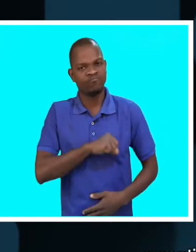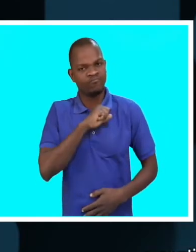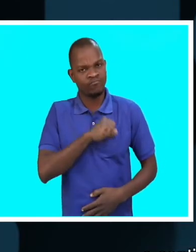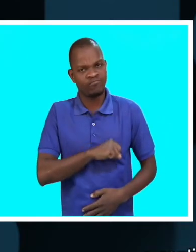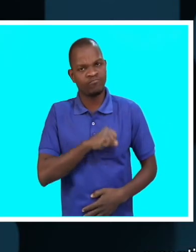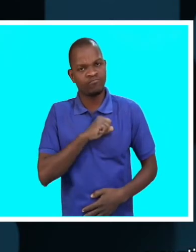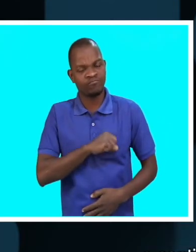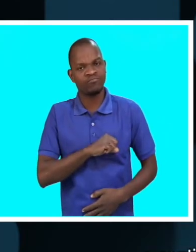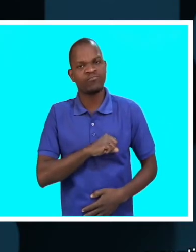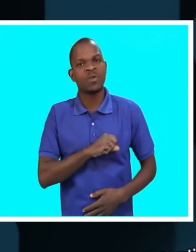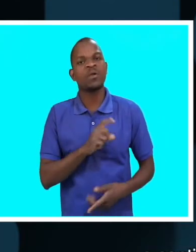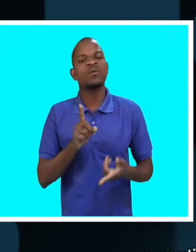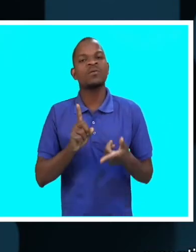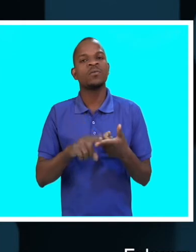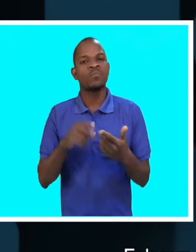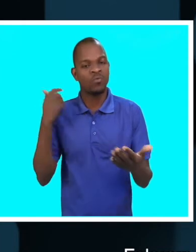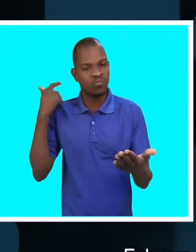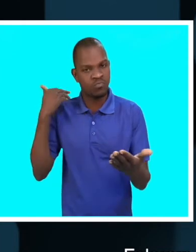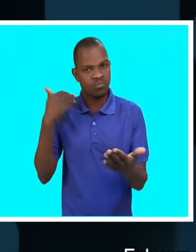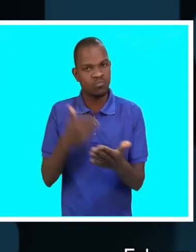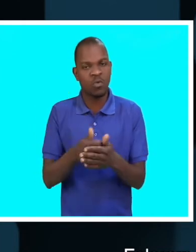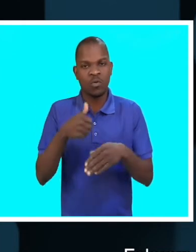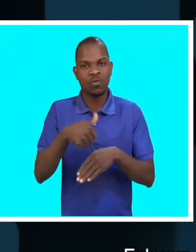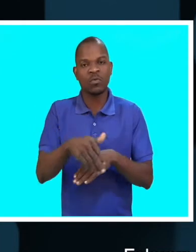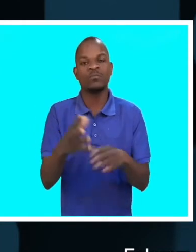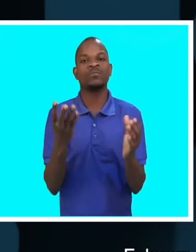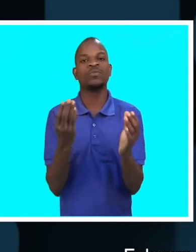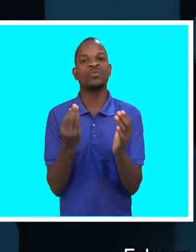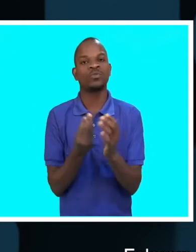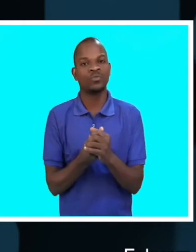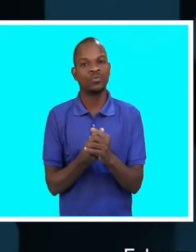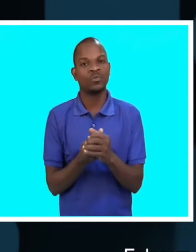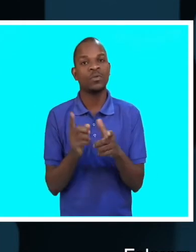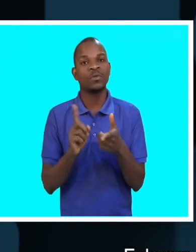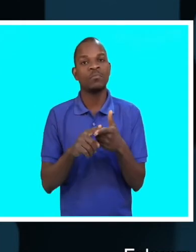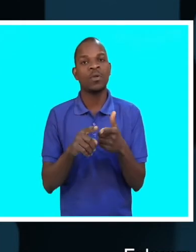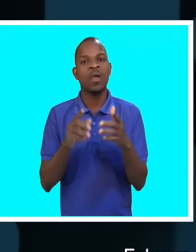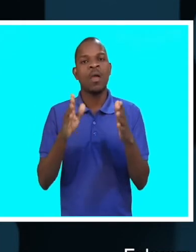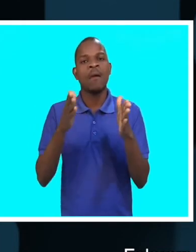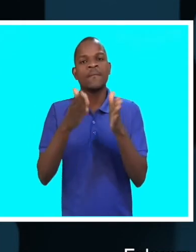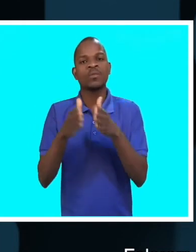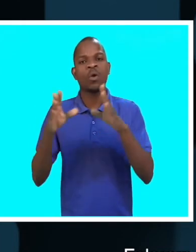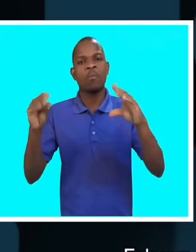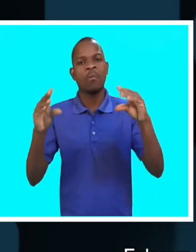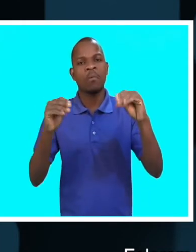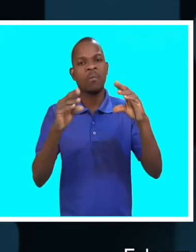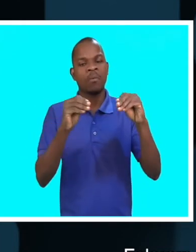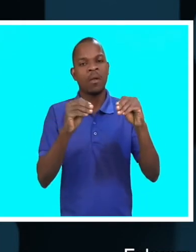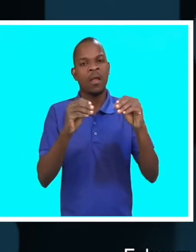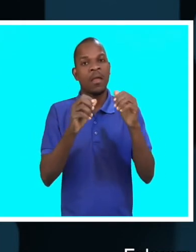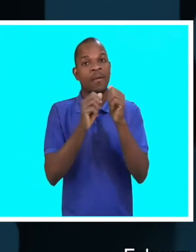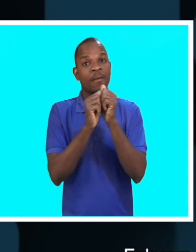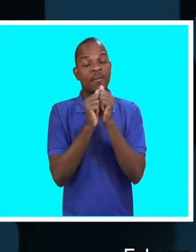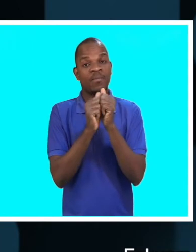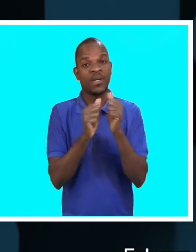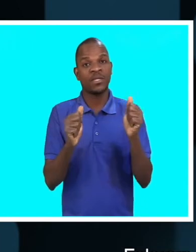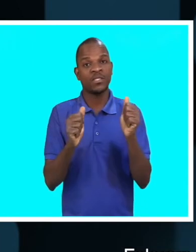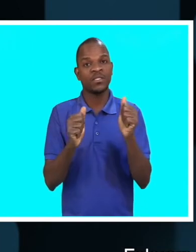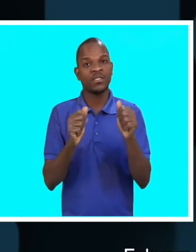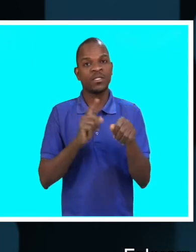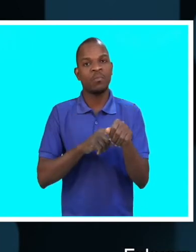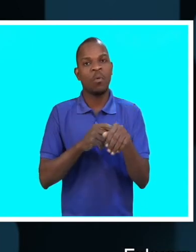continuamos até hoje. Falaram o que falaram, mas o tempo foi passando e eu não